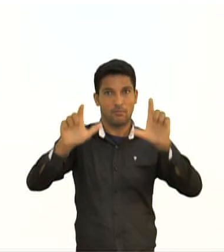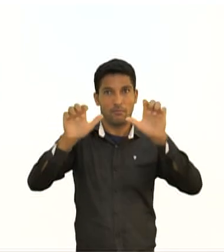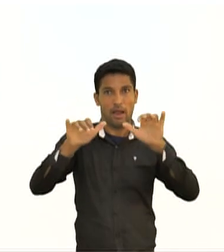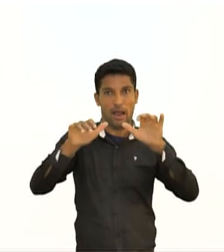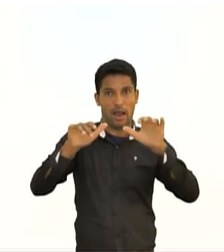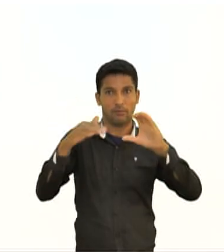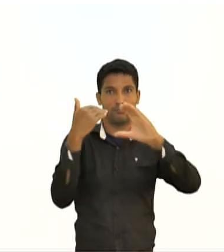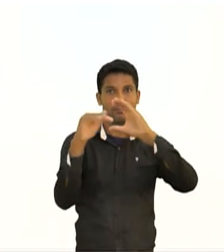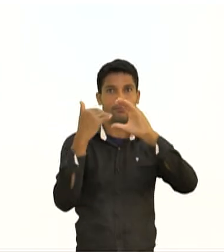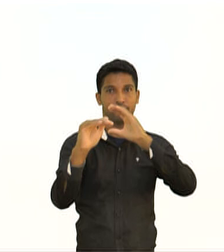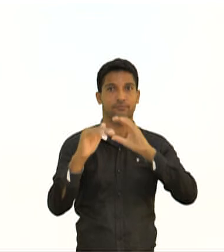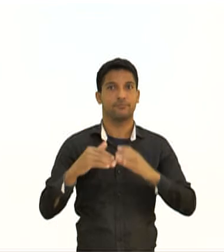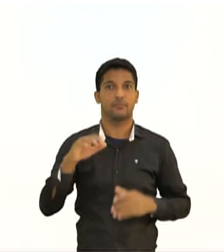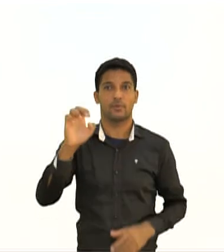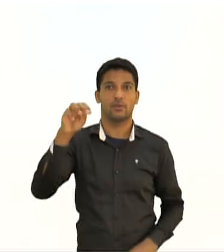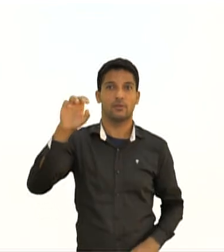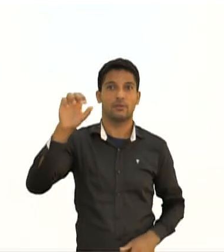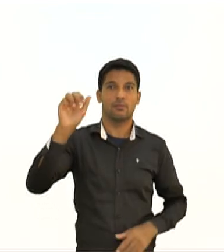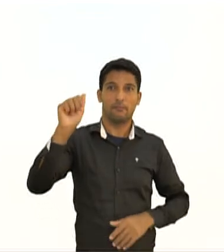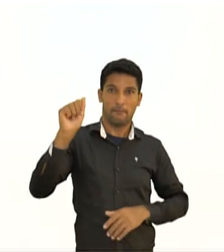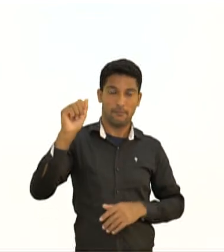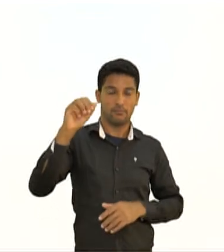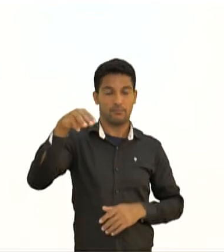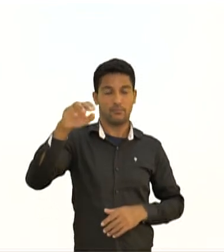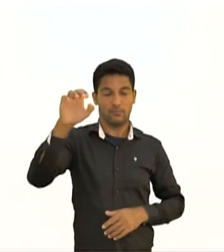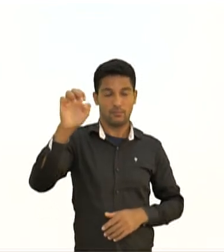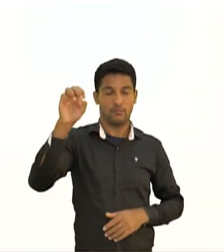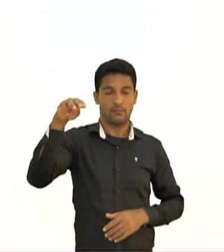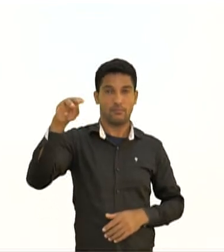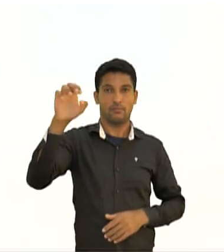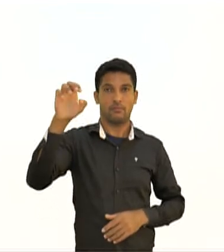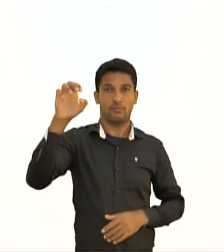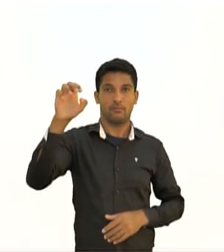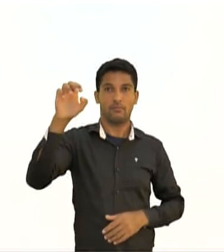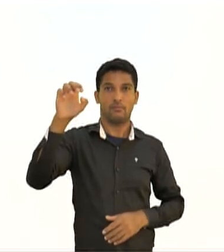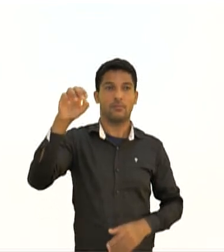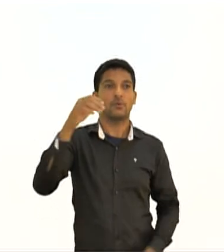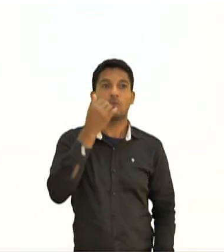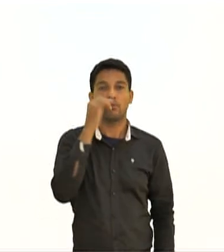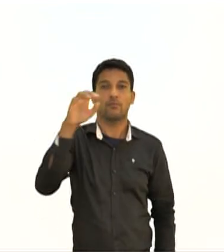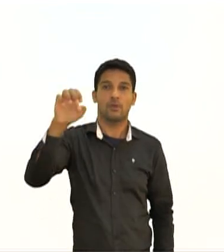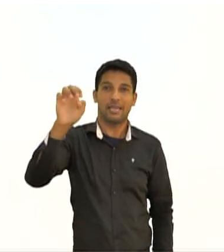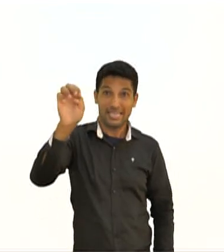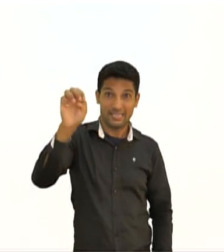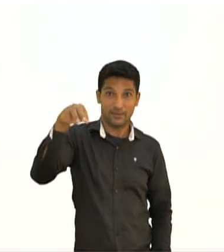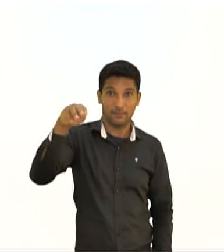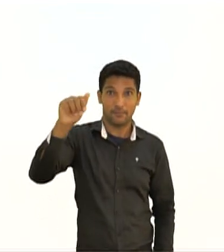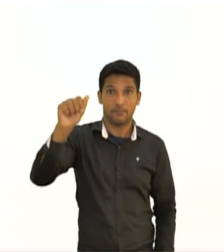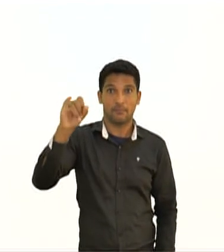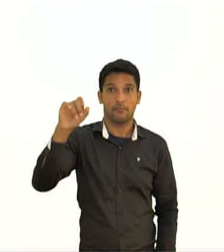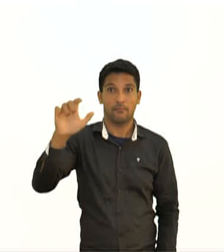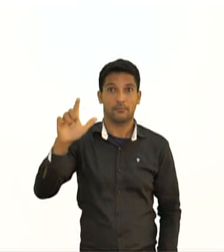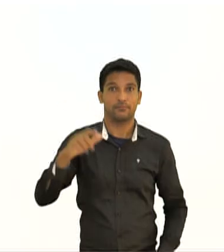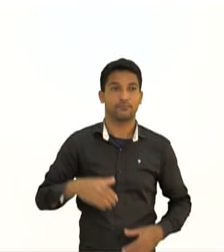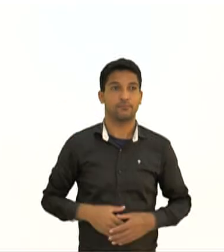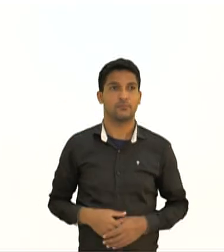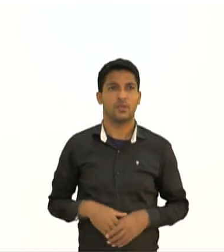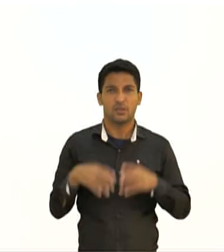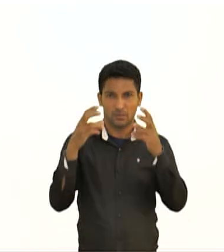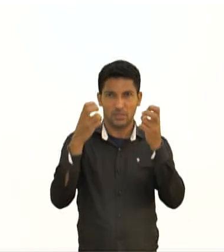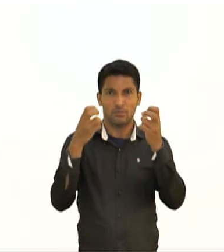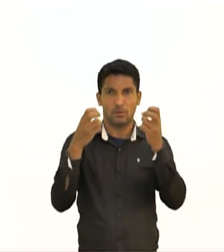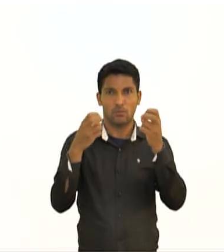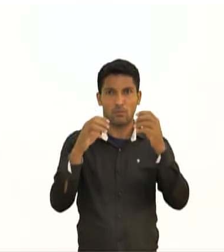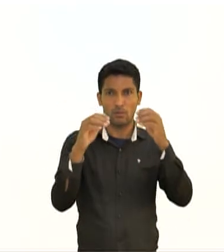certo? E agora, pessoal, observe então que as cartas devem conter local, data,